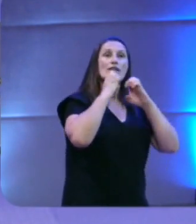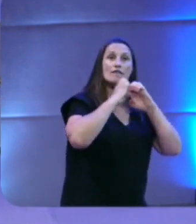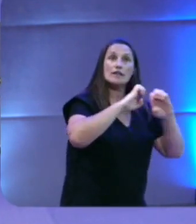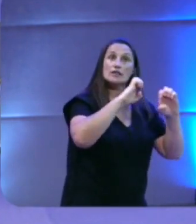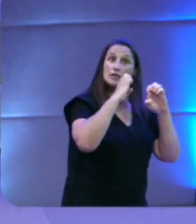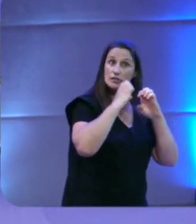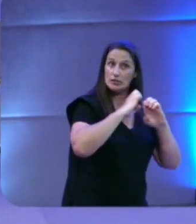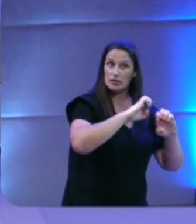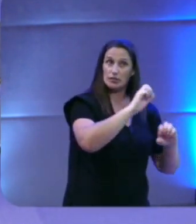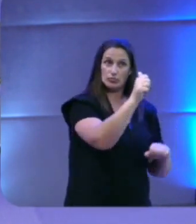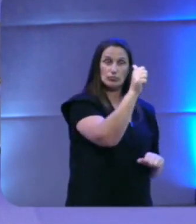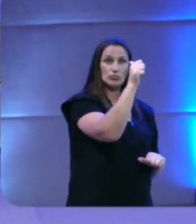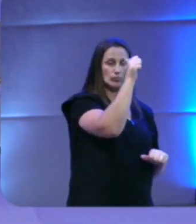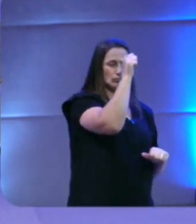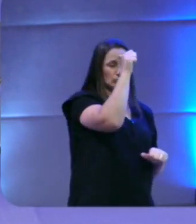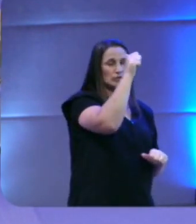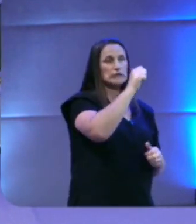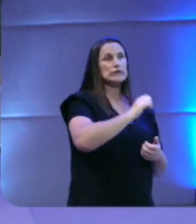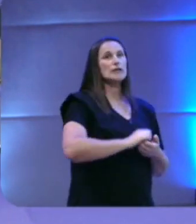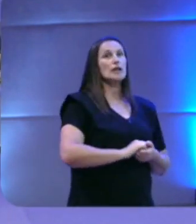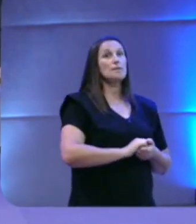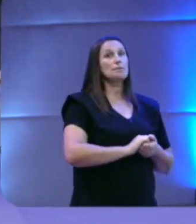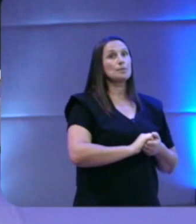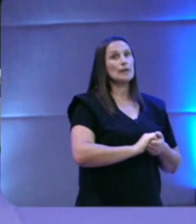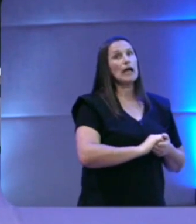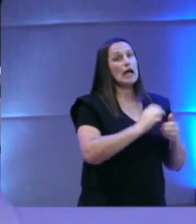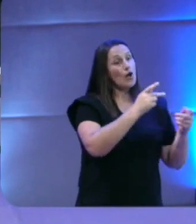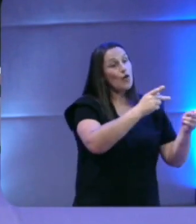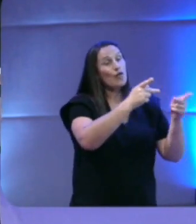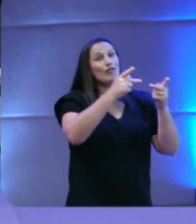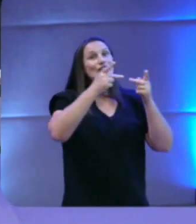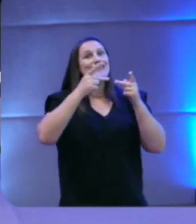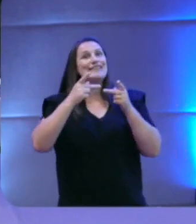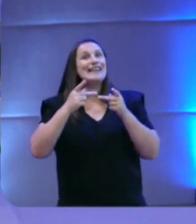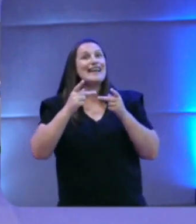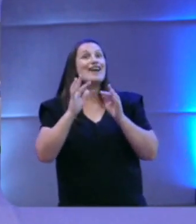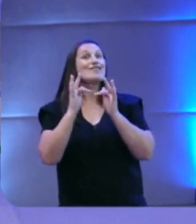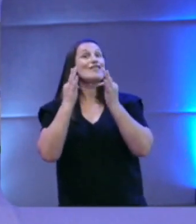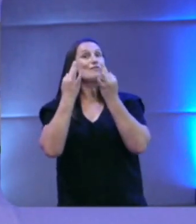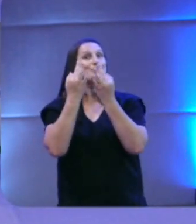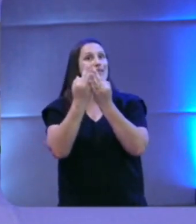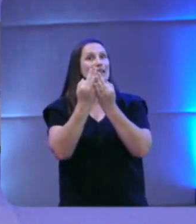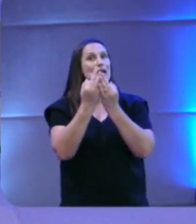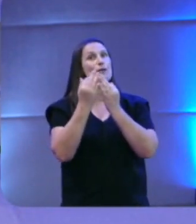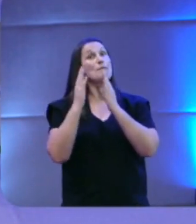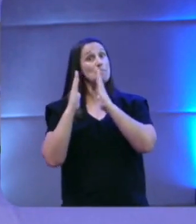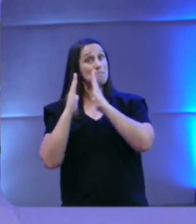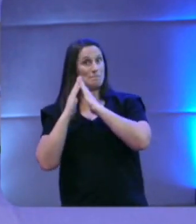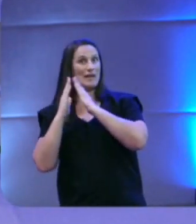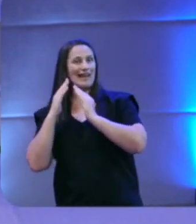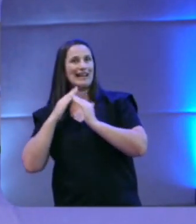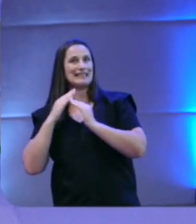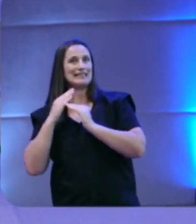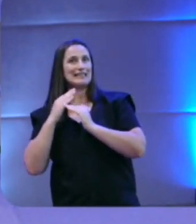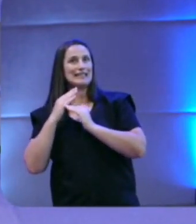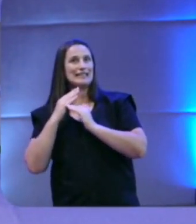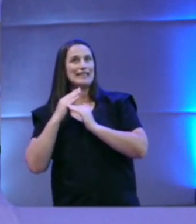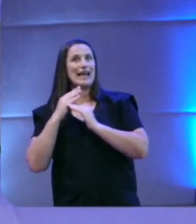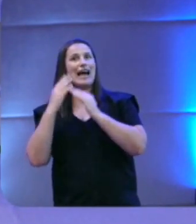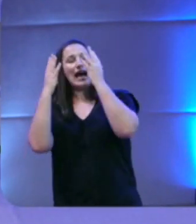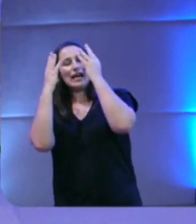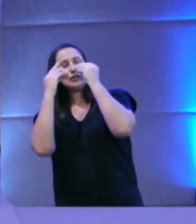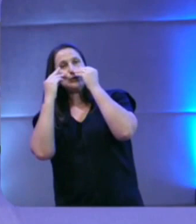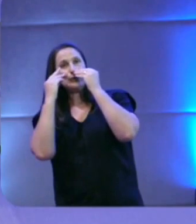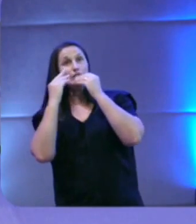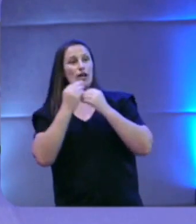hindu, e um dia nós convidamos essa família para jantar com a gente na nossa casa. E eu lembro que antes da refeição, eu